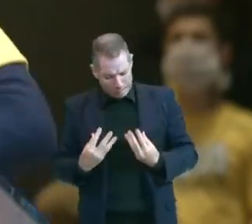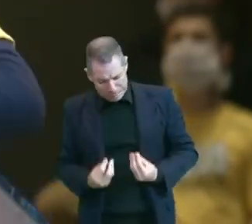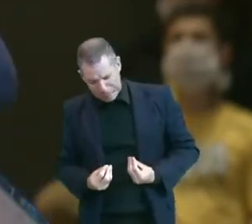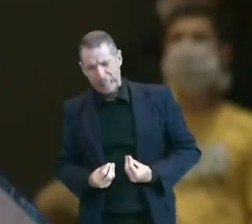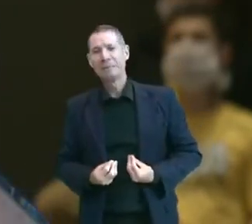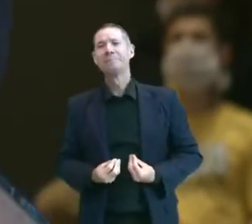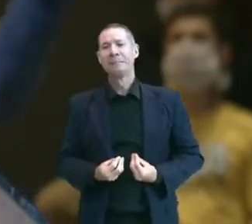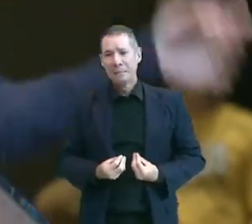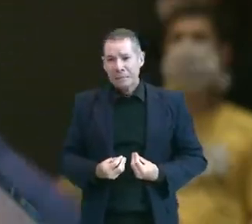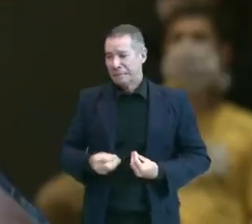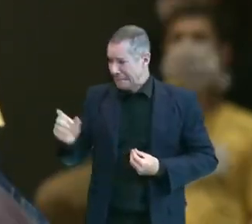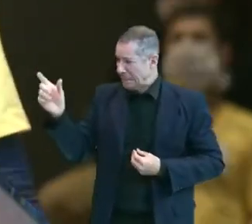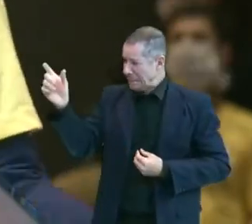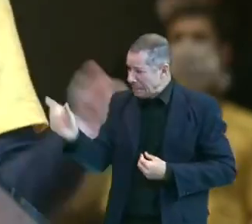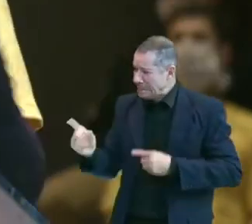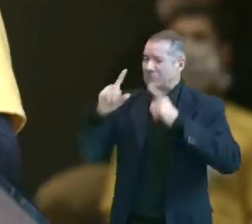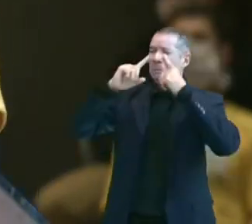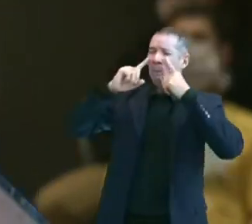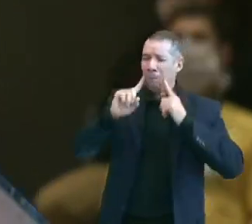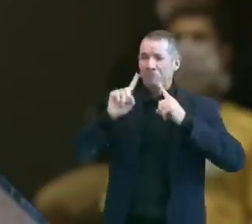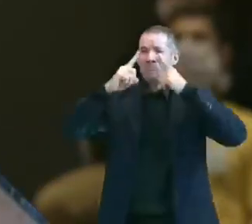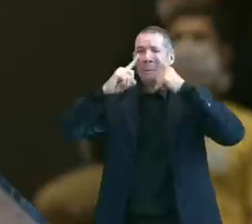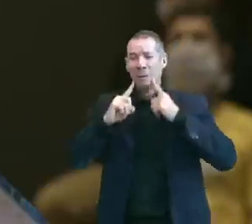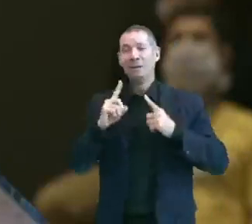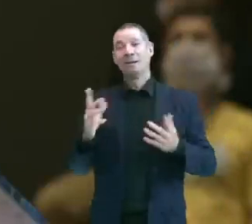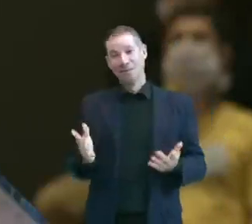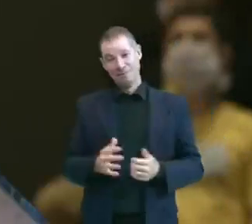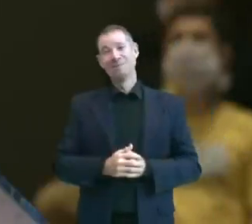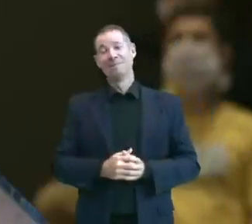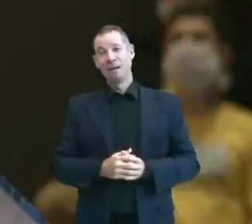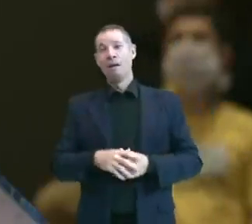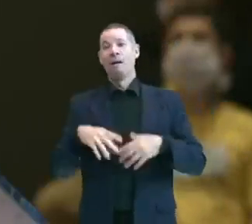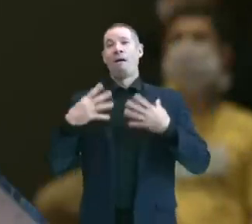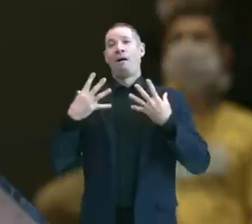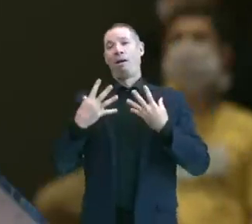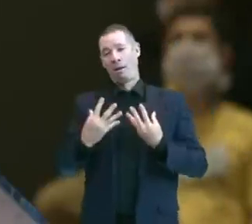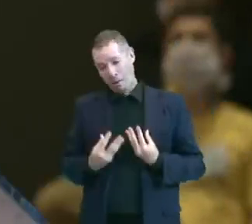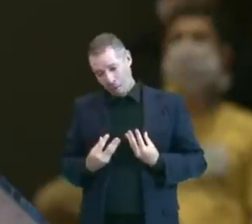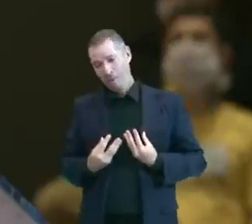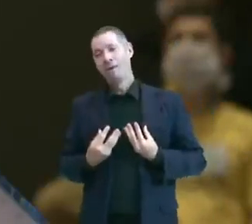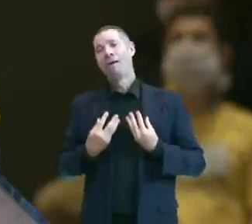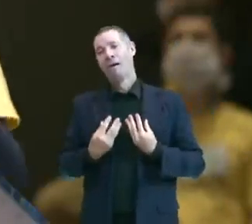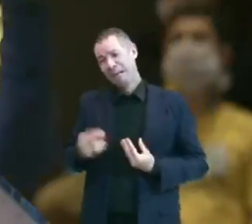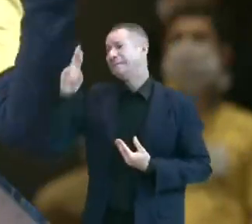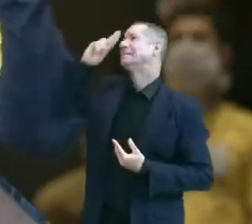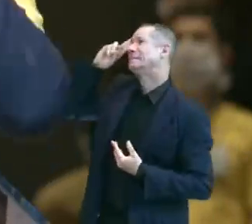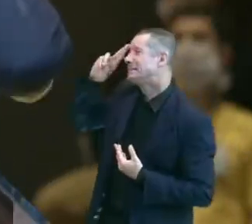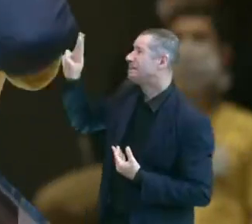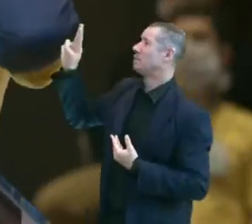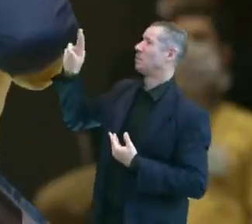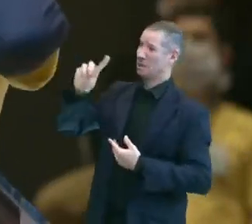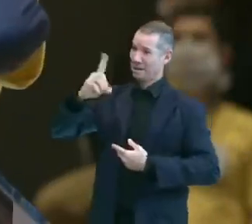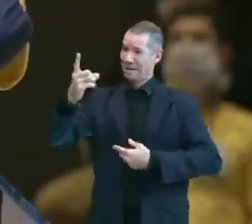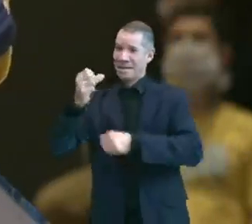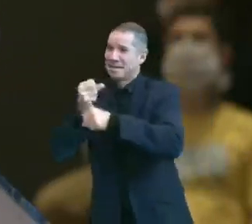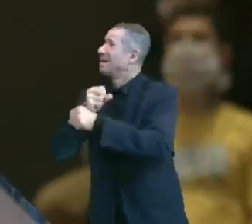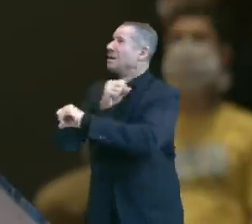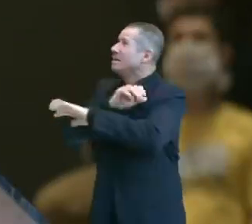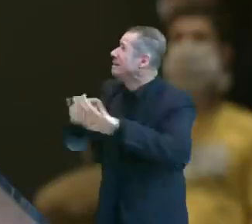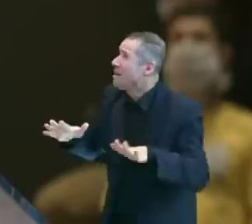tem dias que é menino chorando, tem dia que... Senhor, já dei 10 anos, já deu,